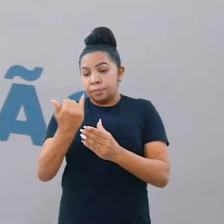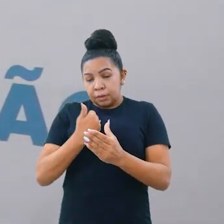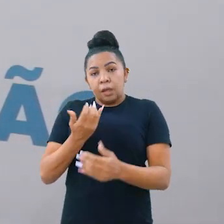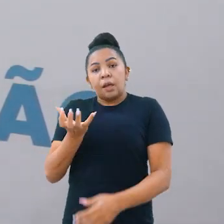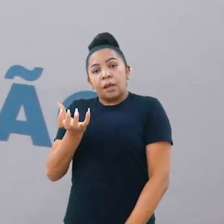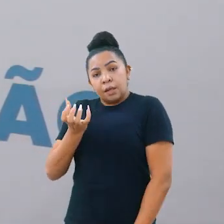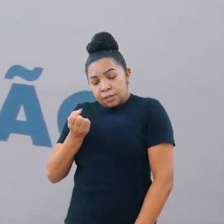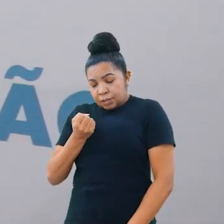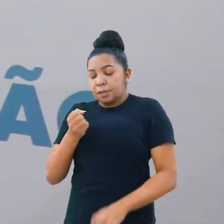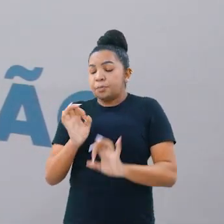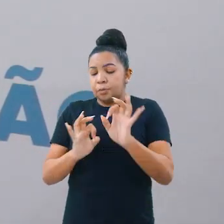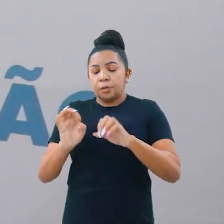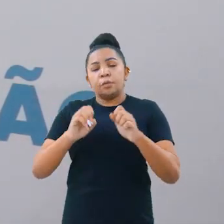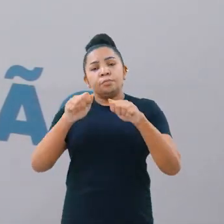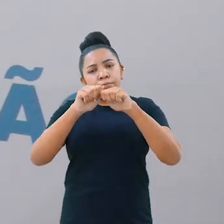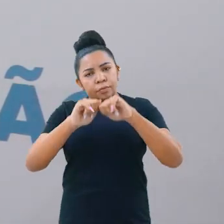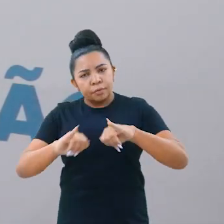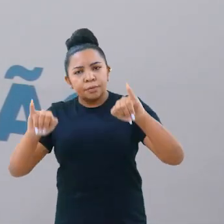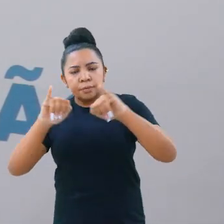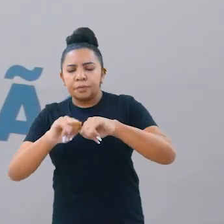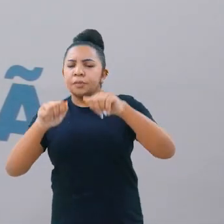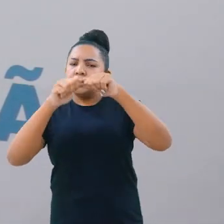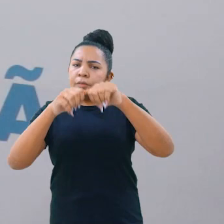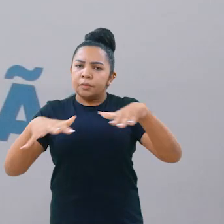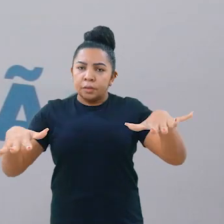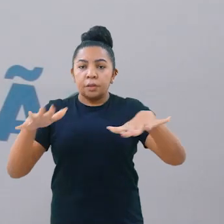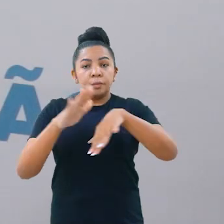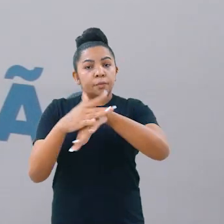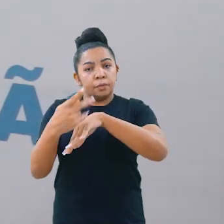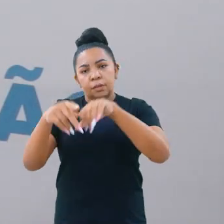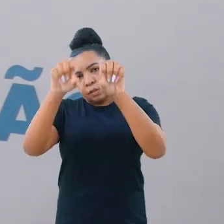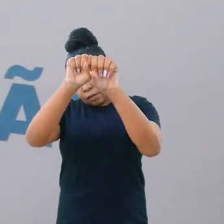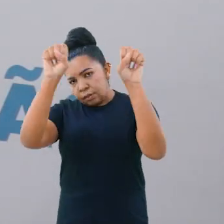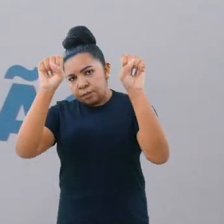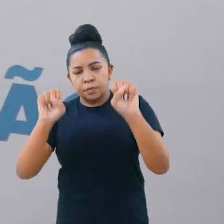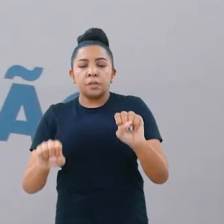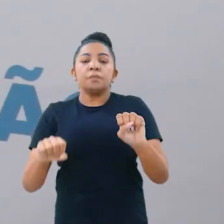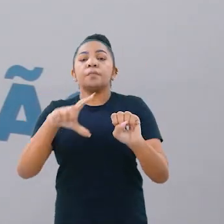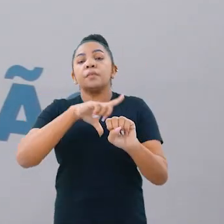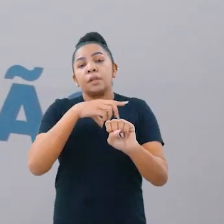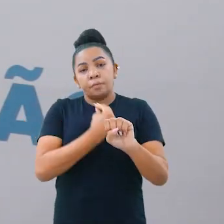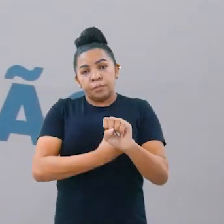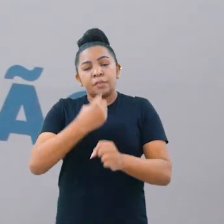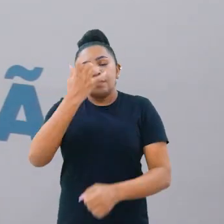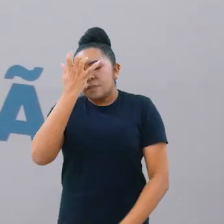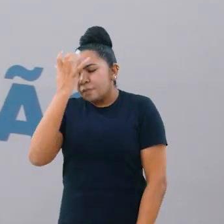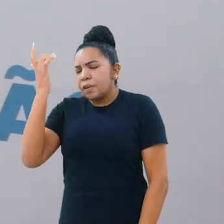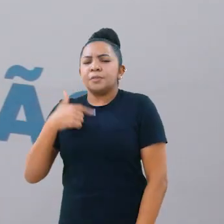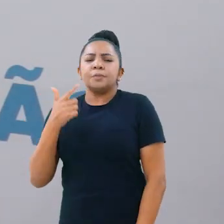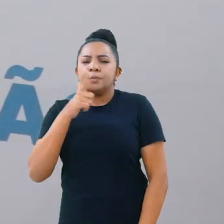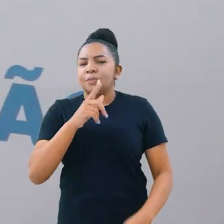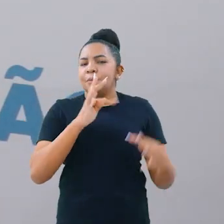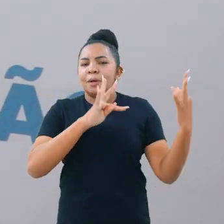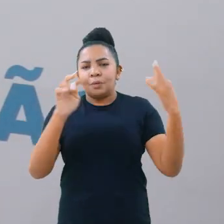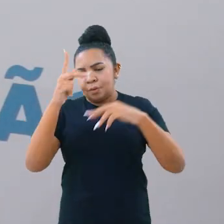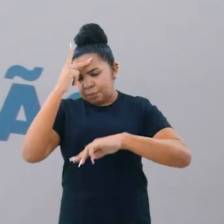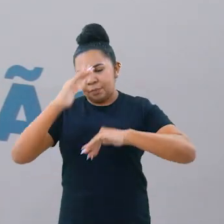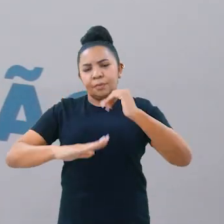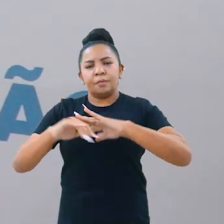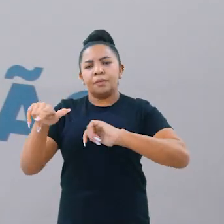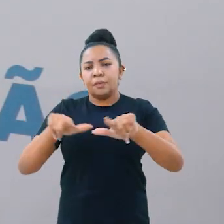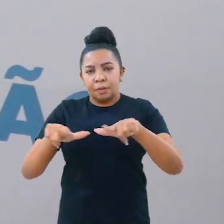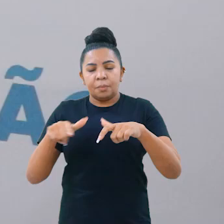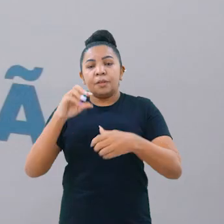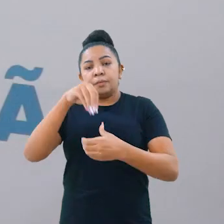gente recebe a demanda, multiplica a informação e faz com que esse sistema, no caso, esteja de fácil alcance